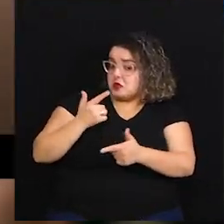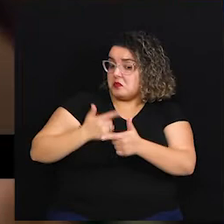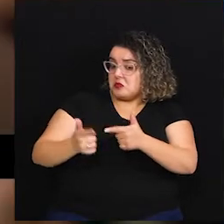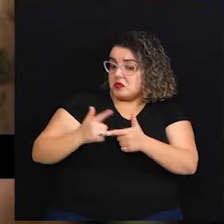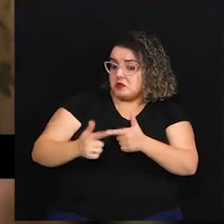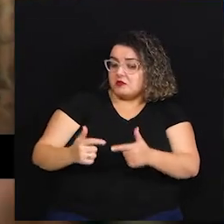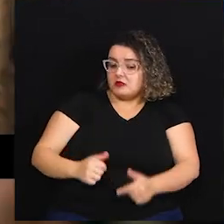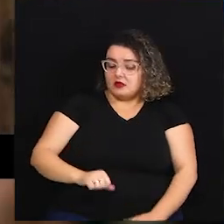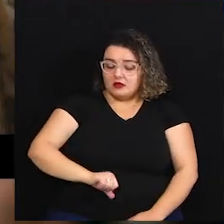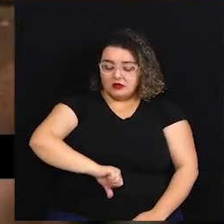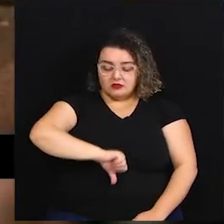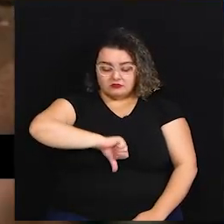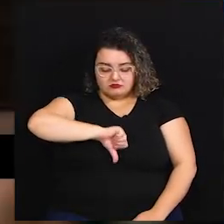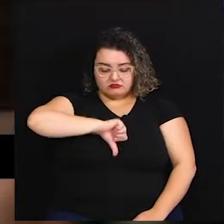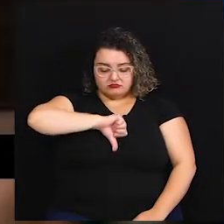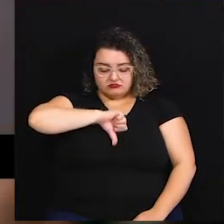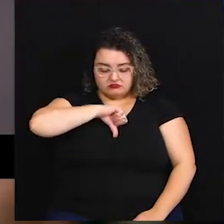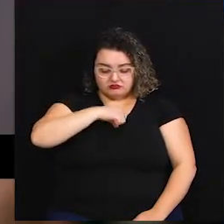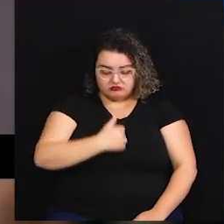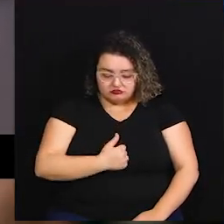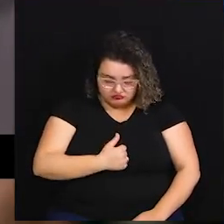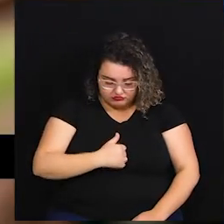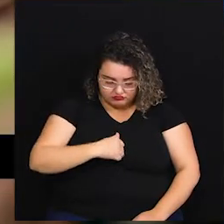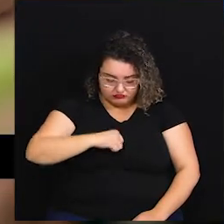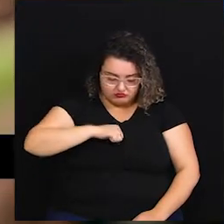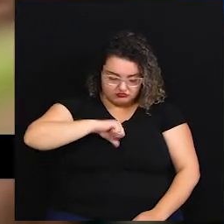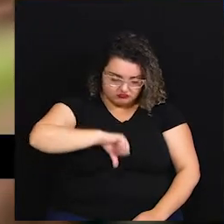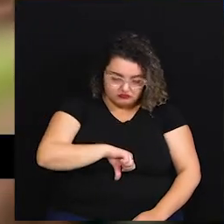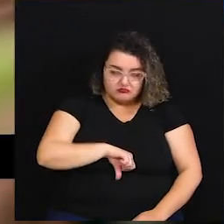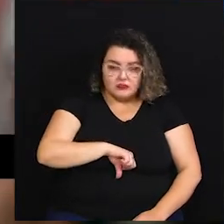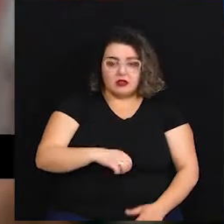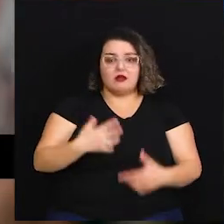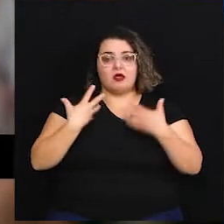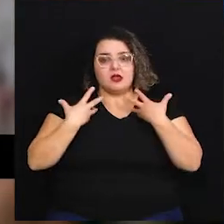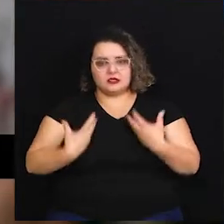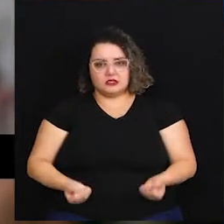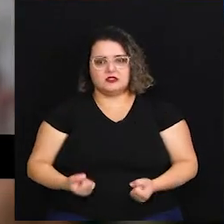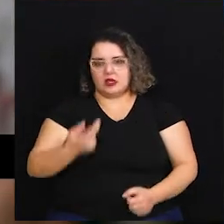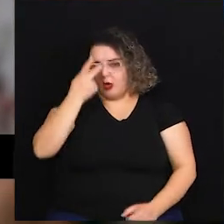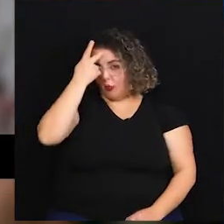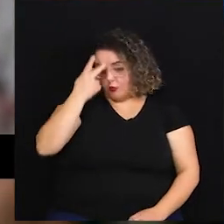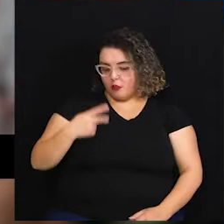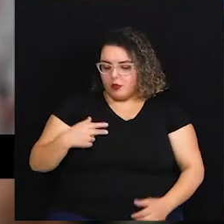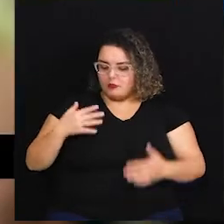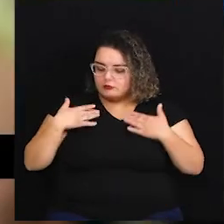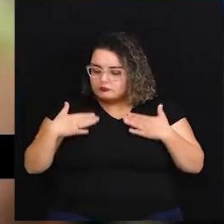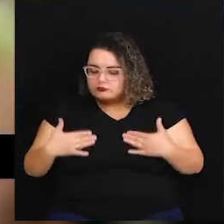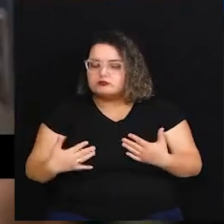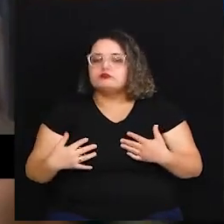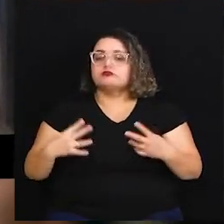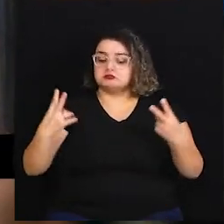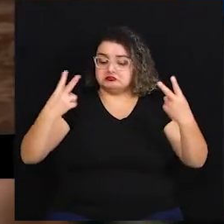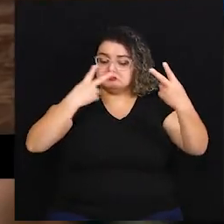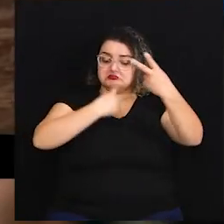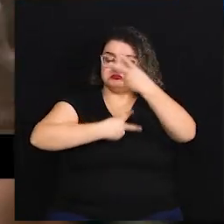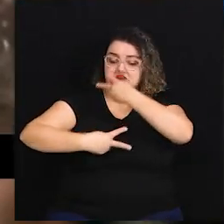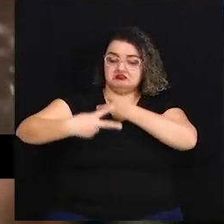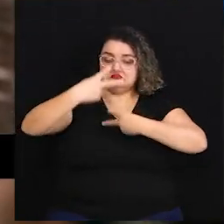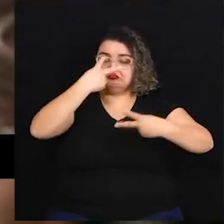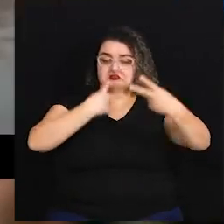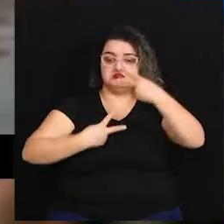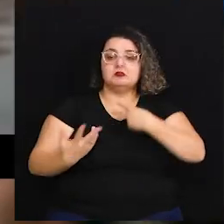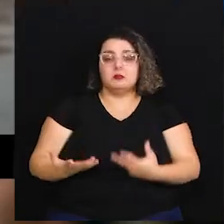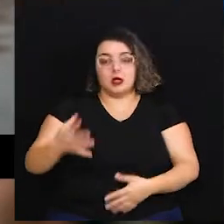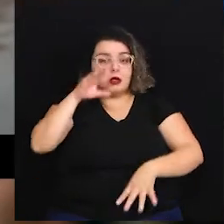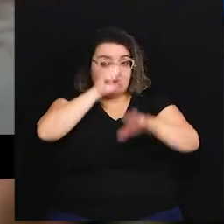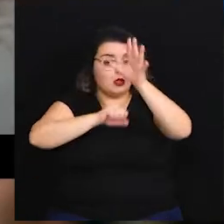sobre problemas de autoestima e aceitação com a própria aparência. Este é um dos melhores filmes de empreendedorismo